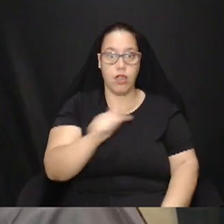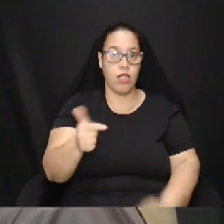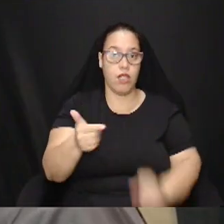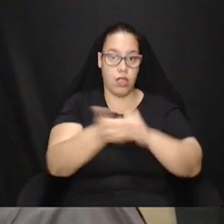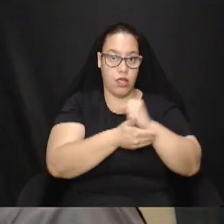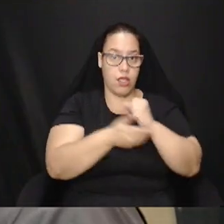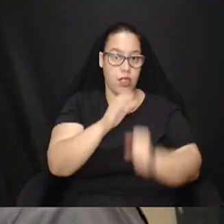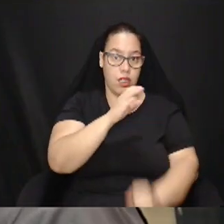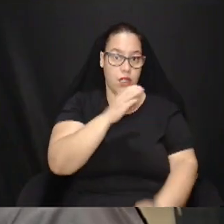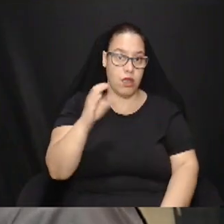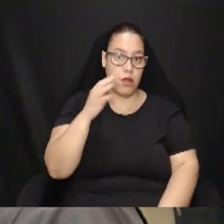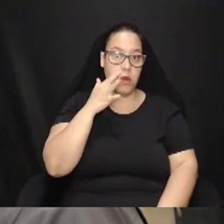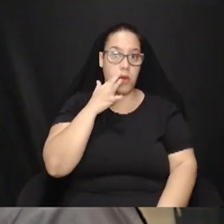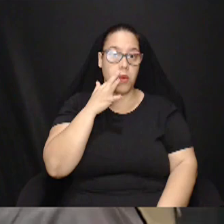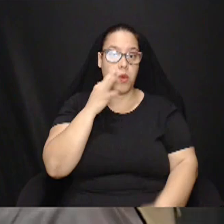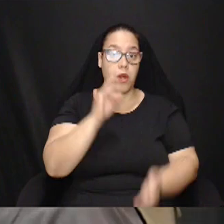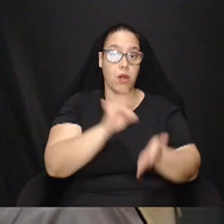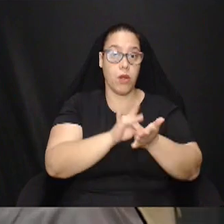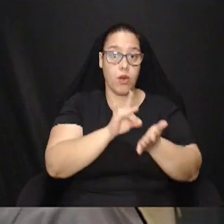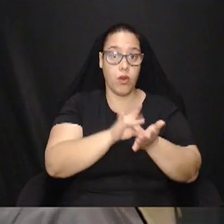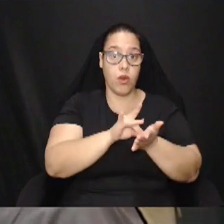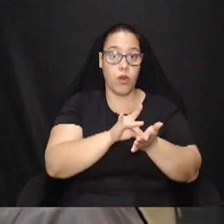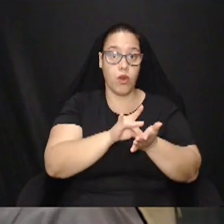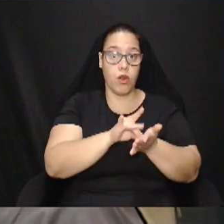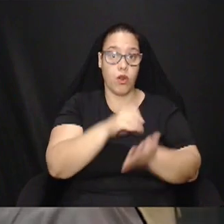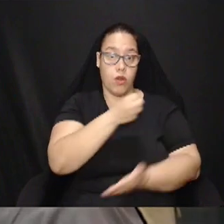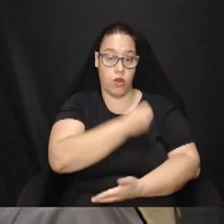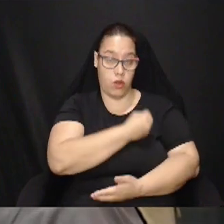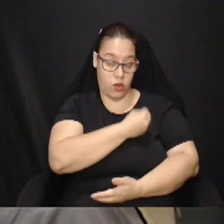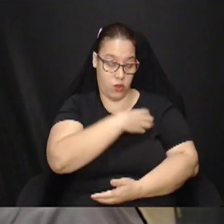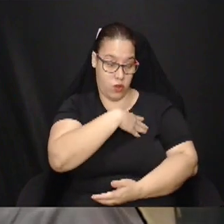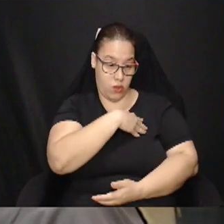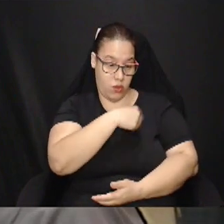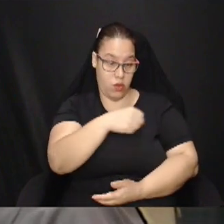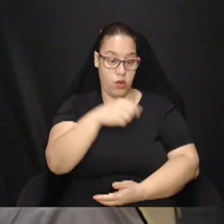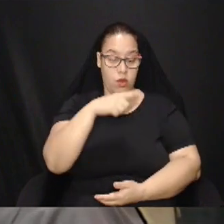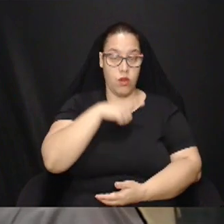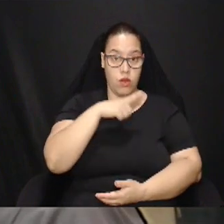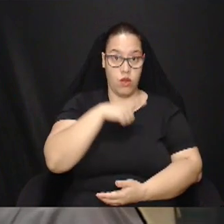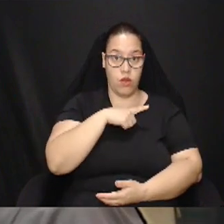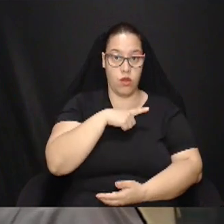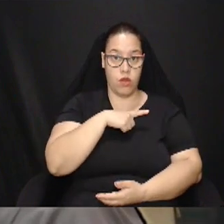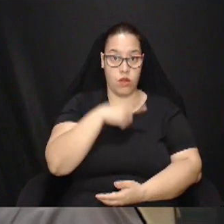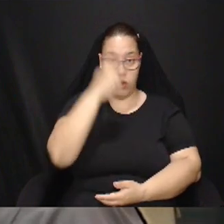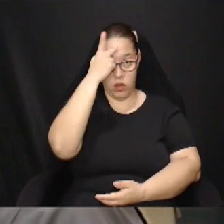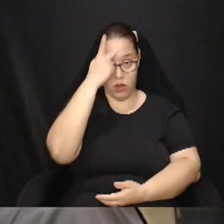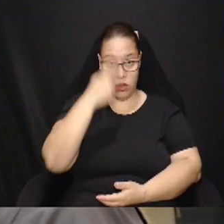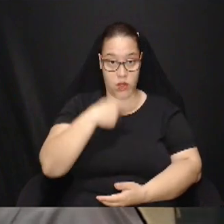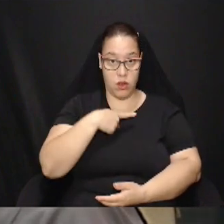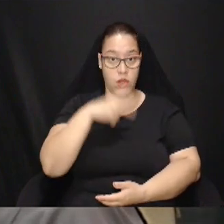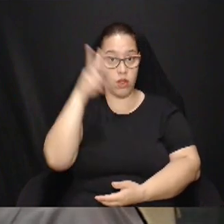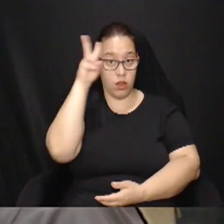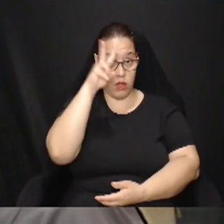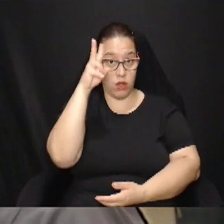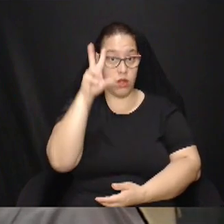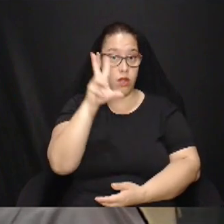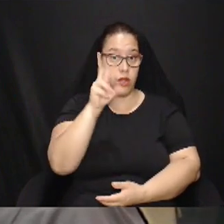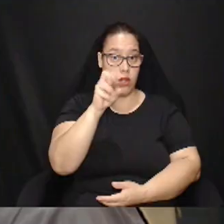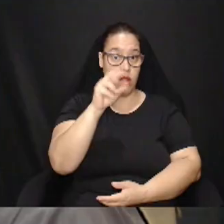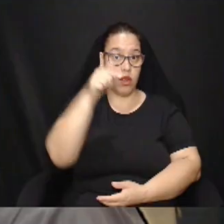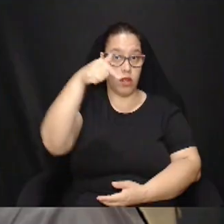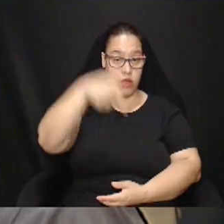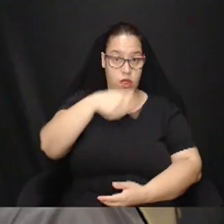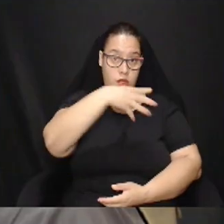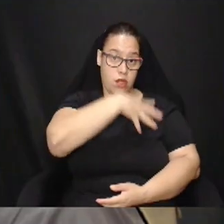uma evidência de fato do número de filhos que existia. Eu vou ter um recorte muito pessoal, muito familiar. Mas eu me lembro que a minha avó teve 7